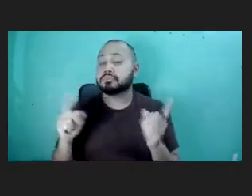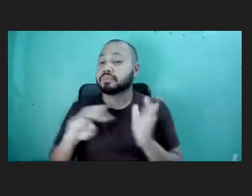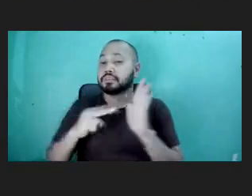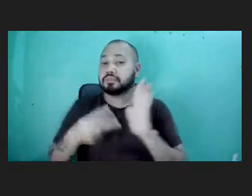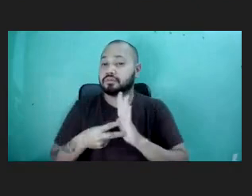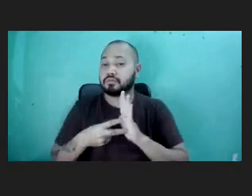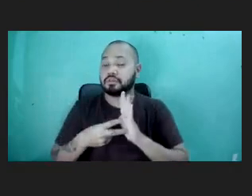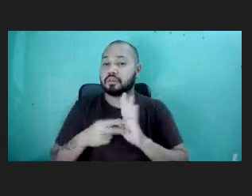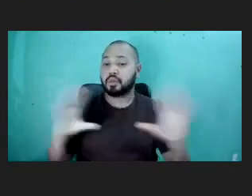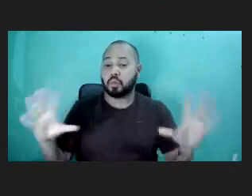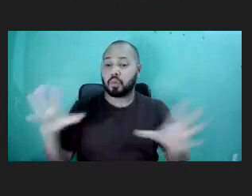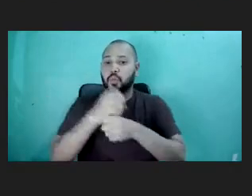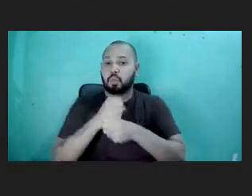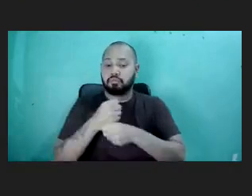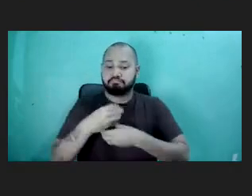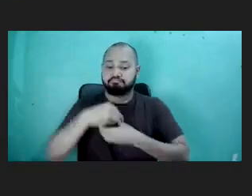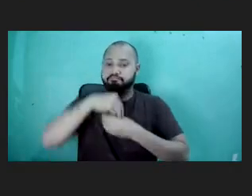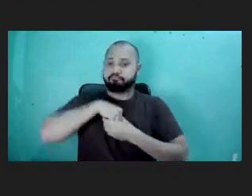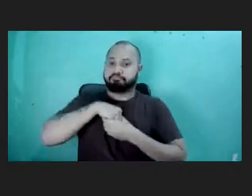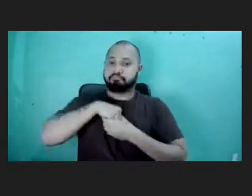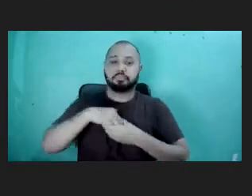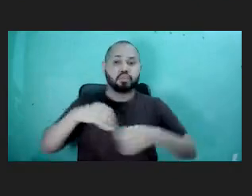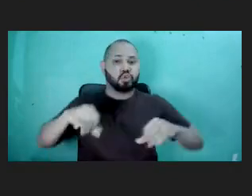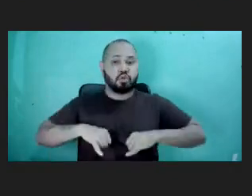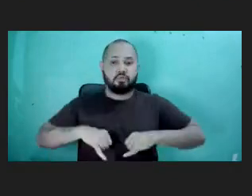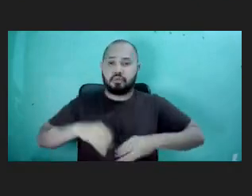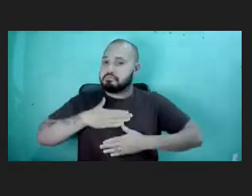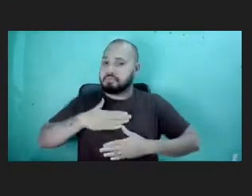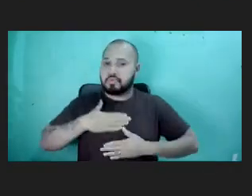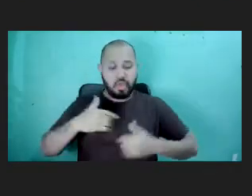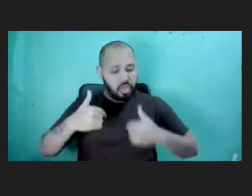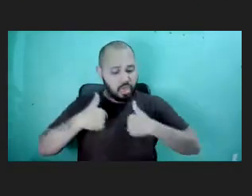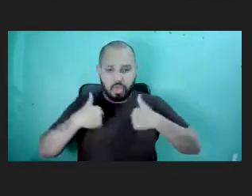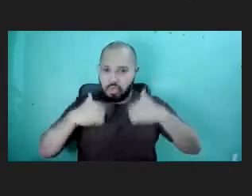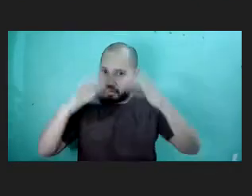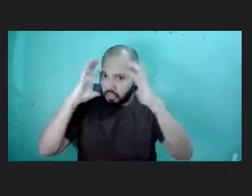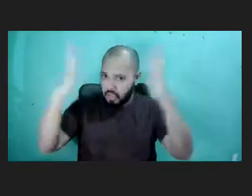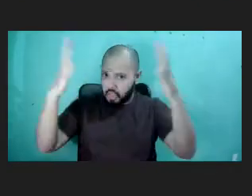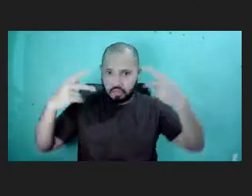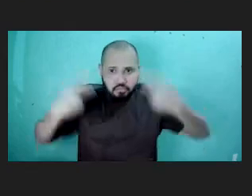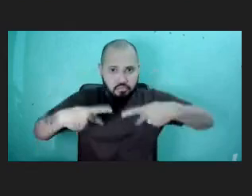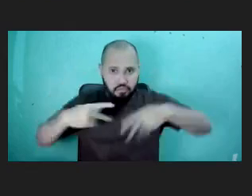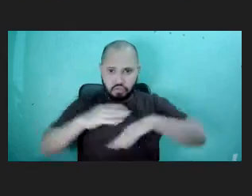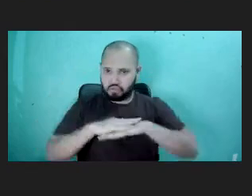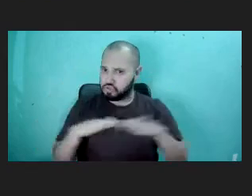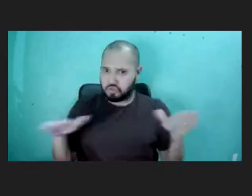meu e que eu que dei um jeito agora de me haver com isso.